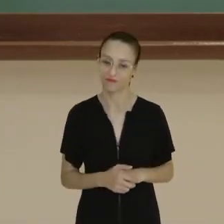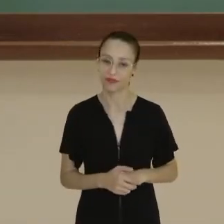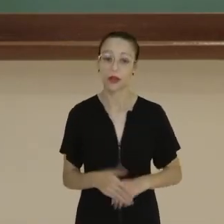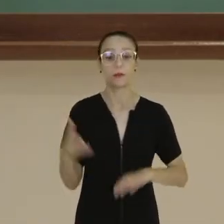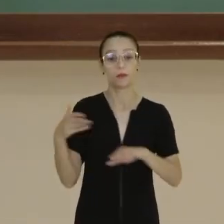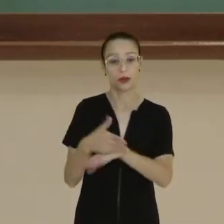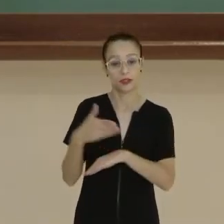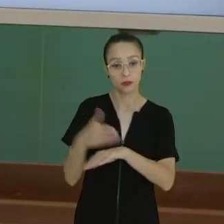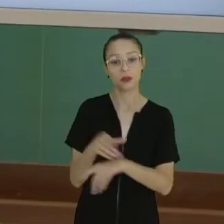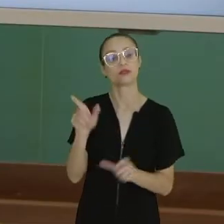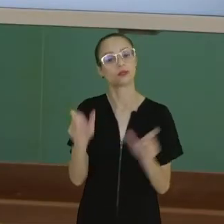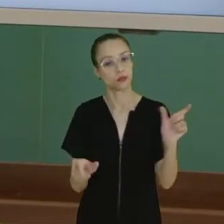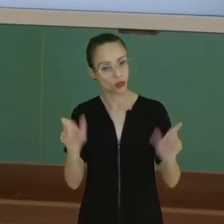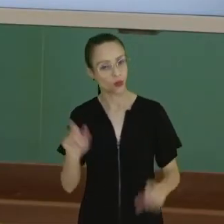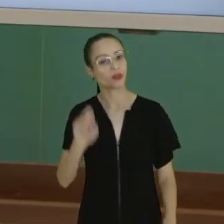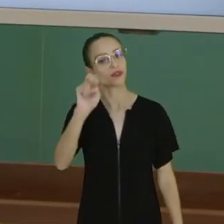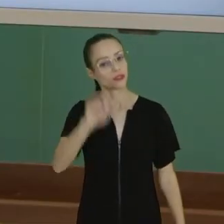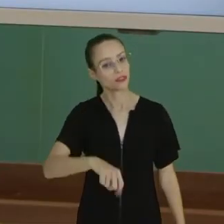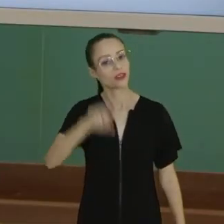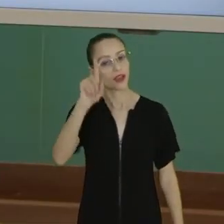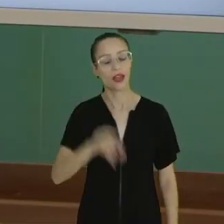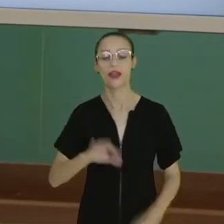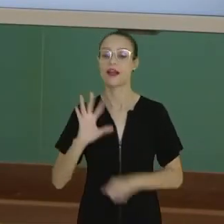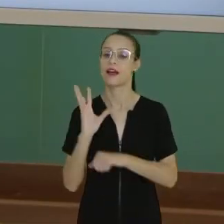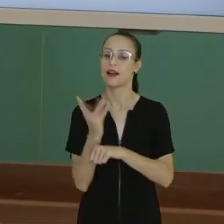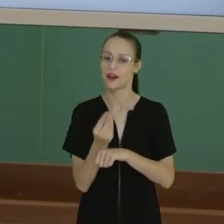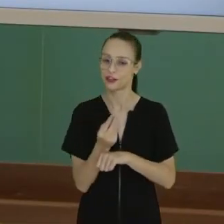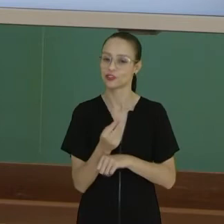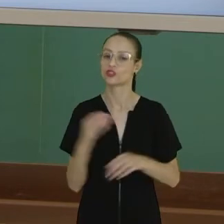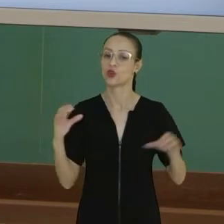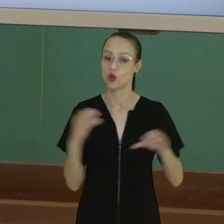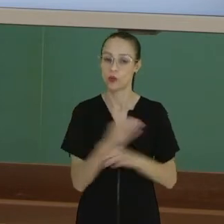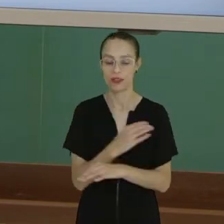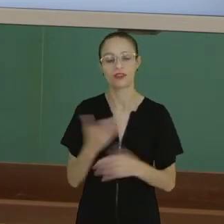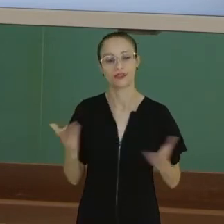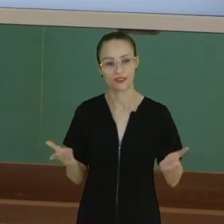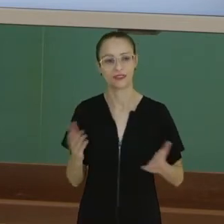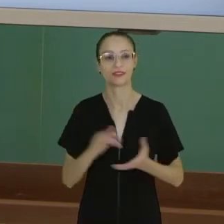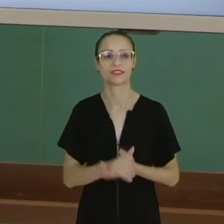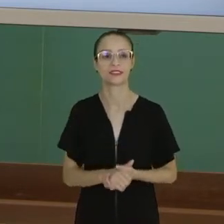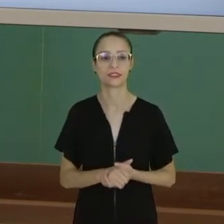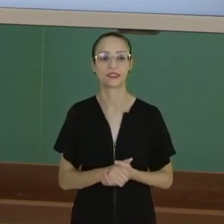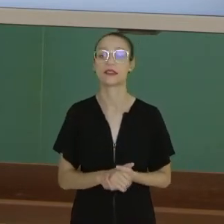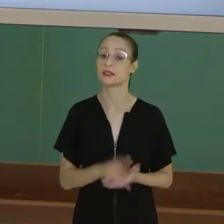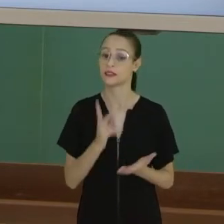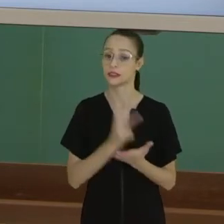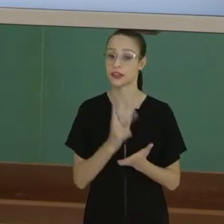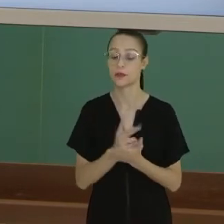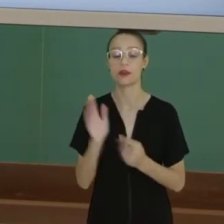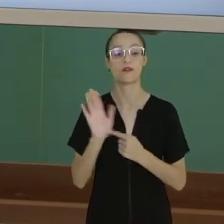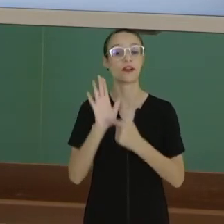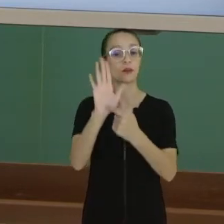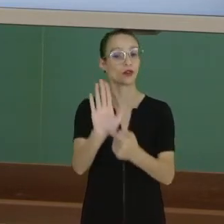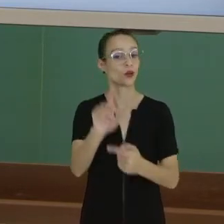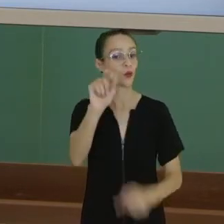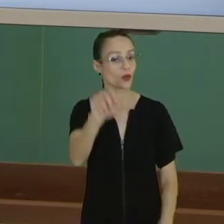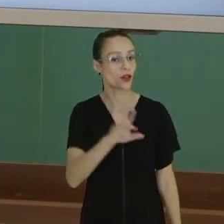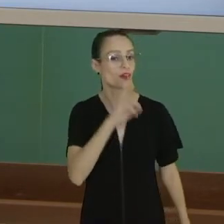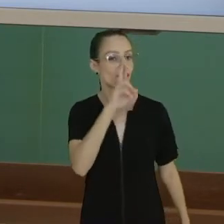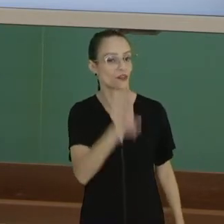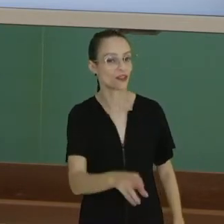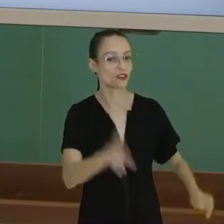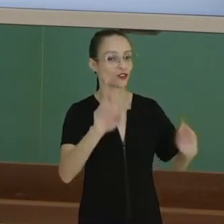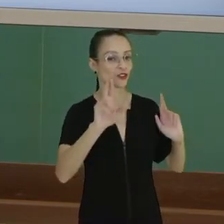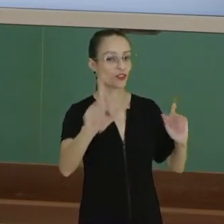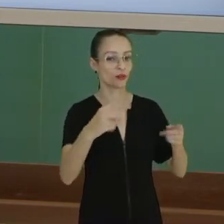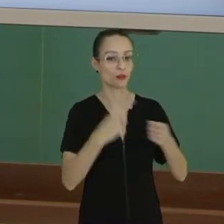participação do público, sim, ela é a obra de arte que o artista pensou, né? E sempre vai trazer o quê? Um resultado diferente,